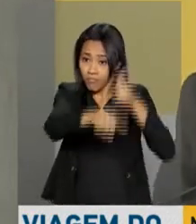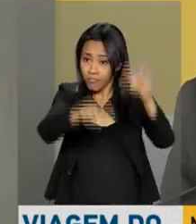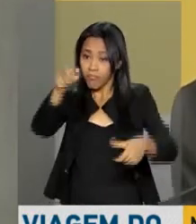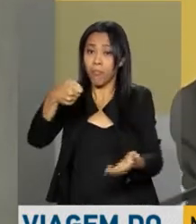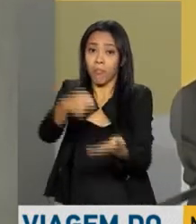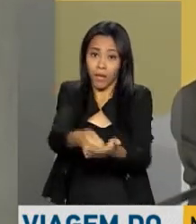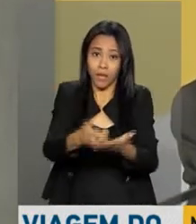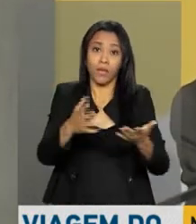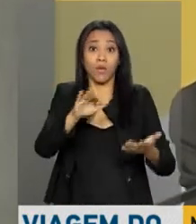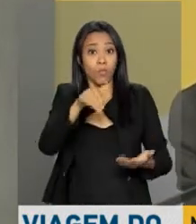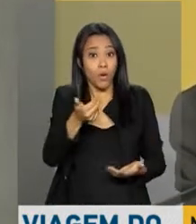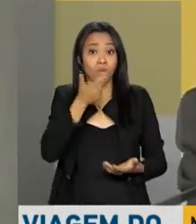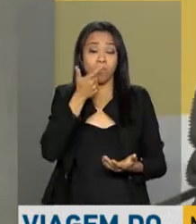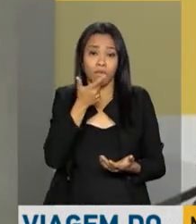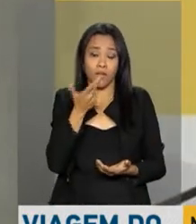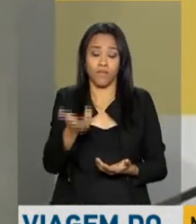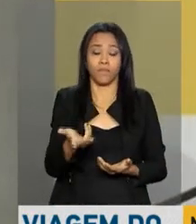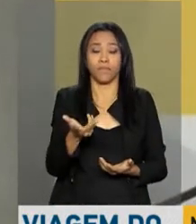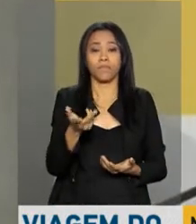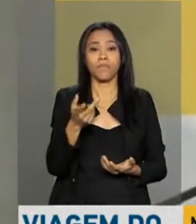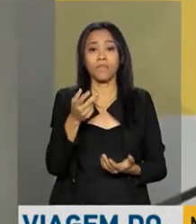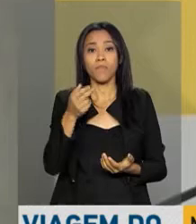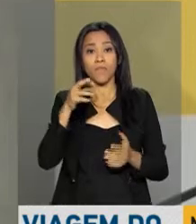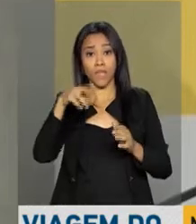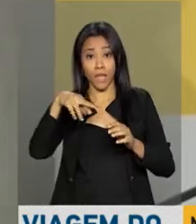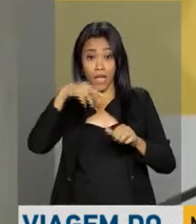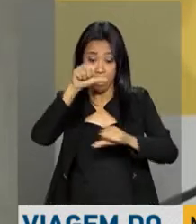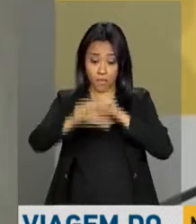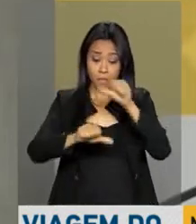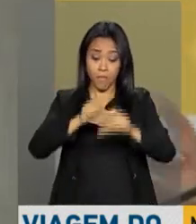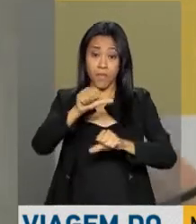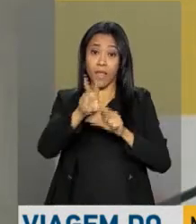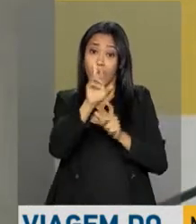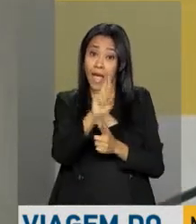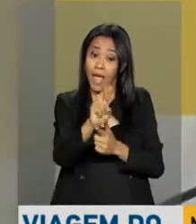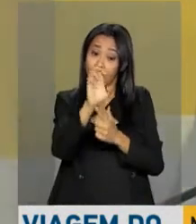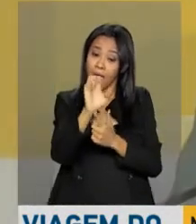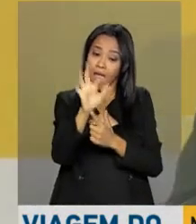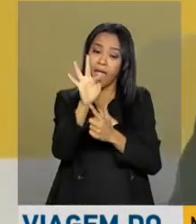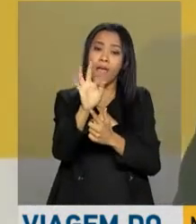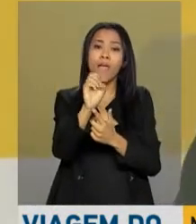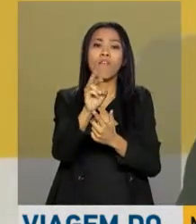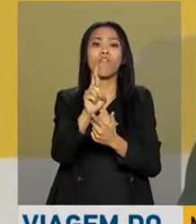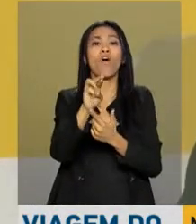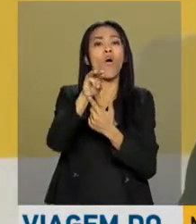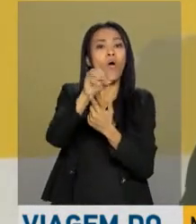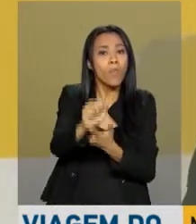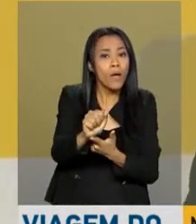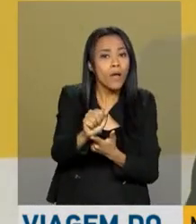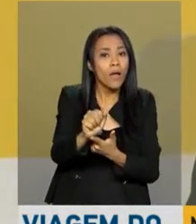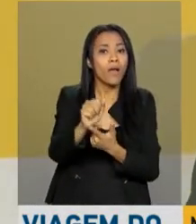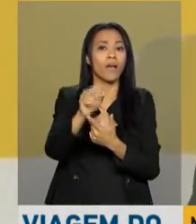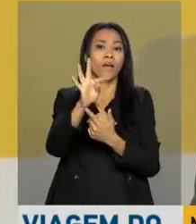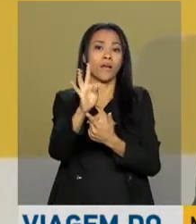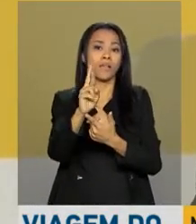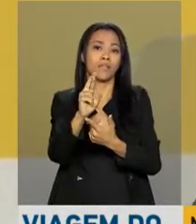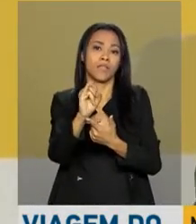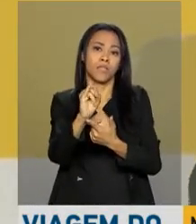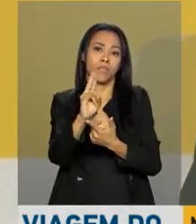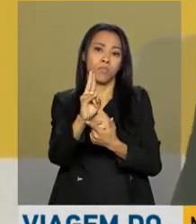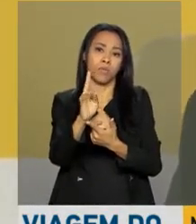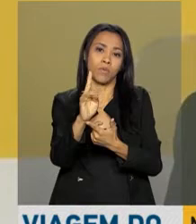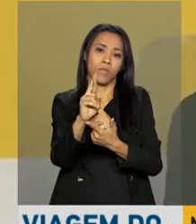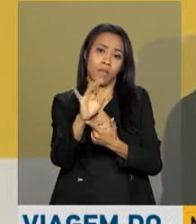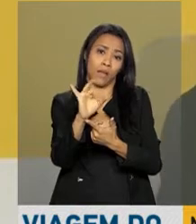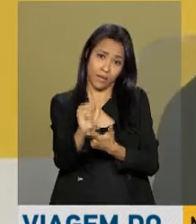quer falar logo de saída na reforma tributária você tem que compor esses vários interesses e ao longo da minha vida